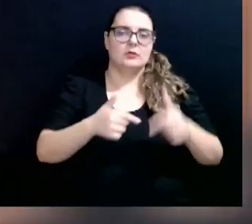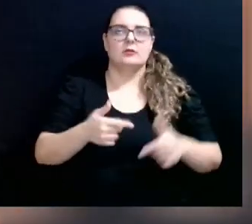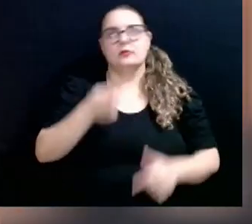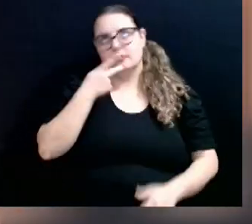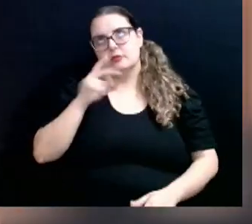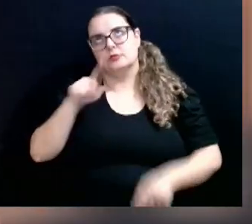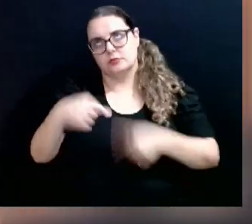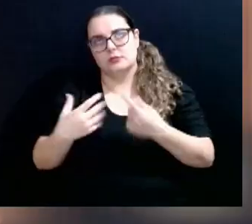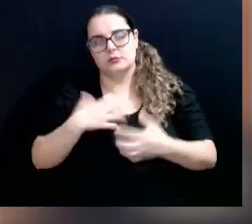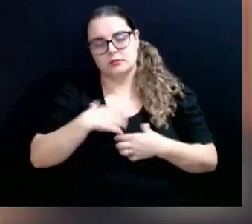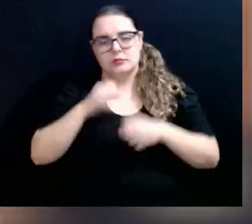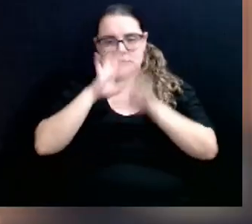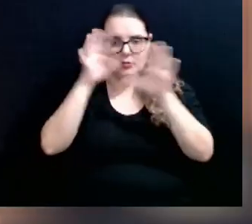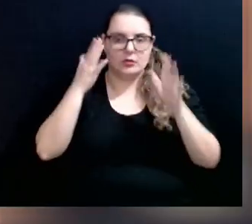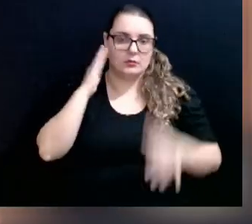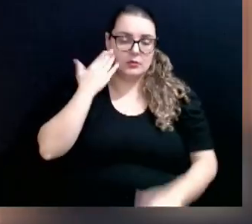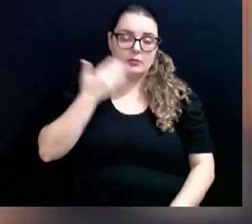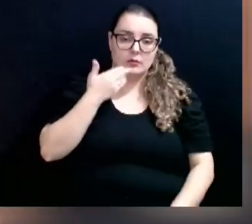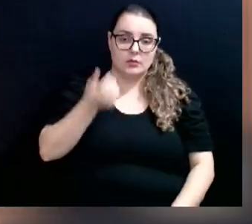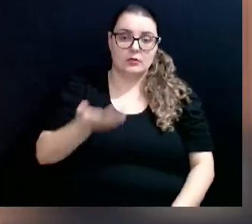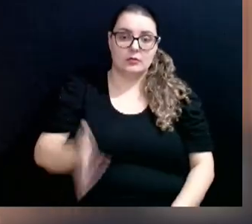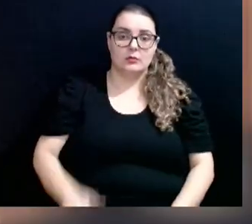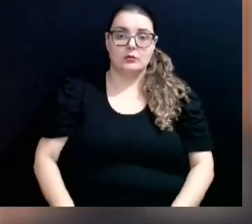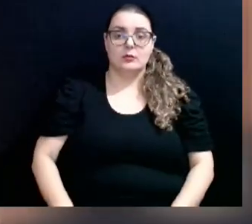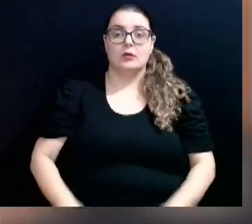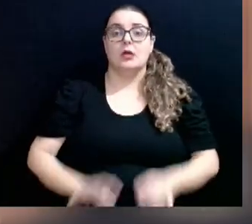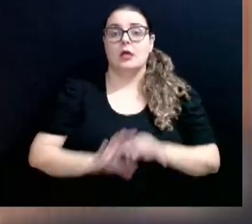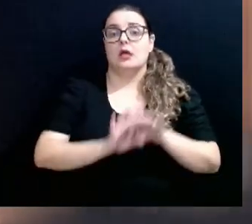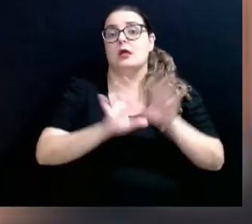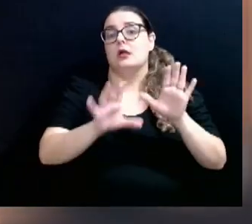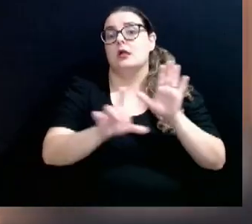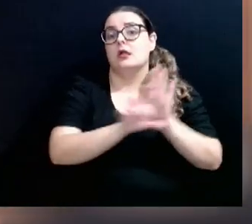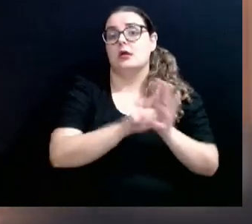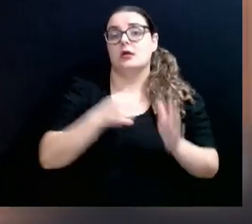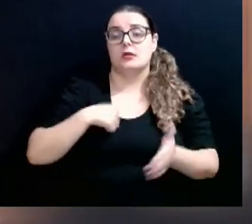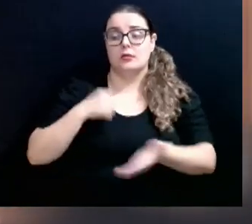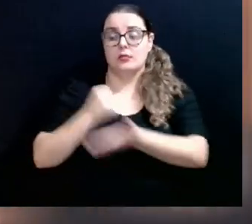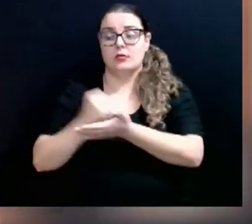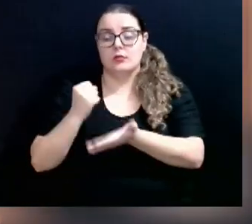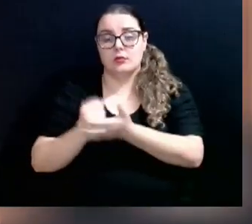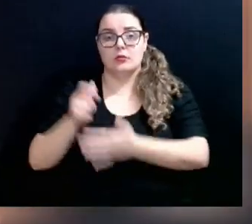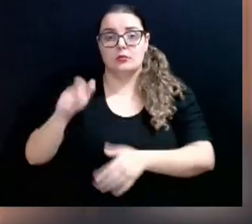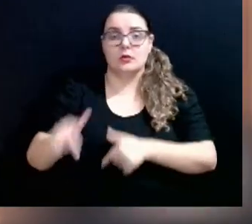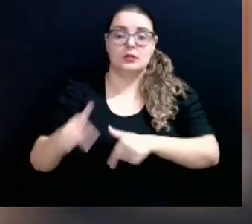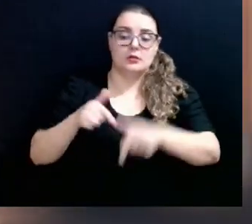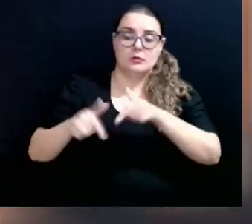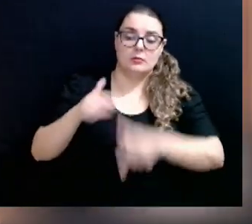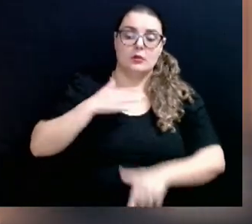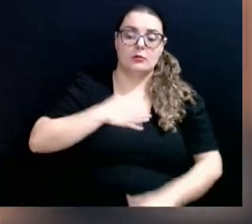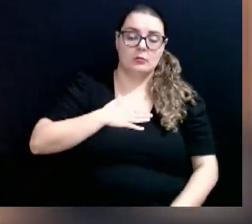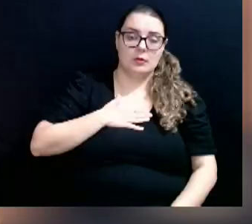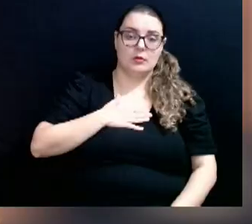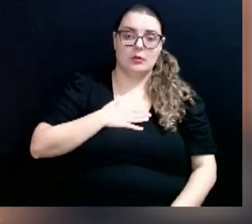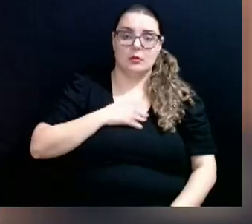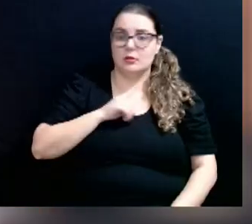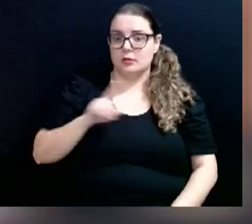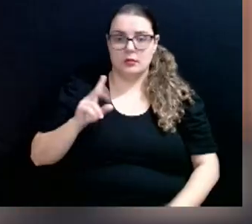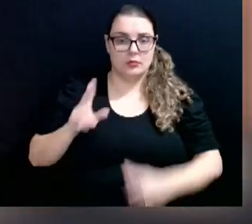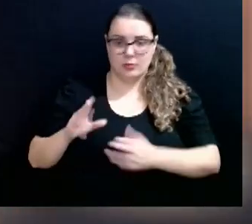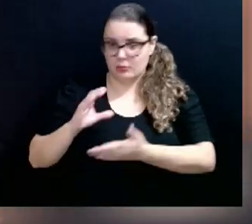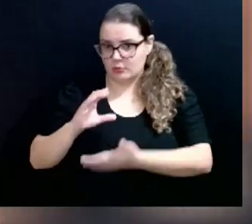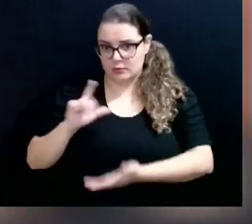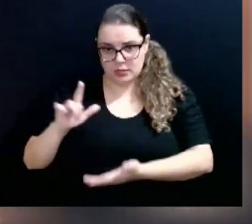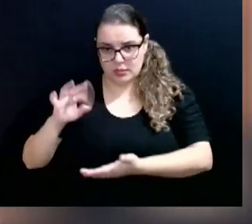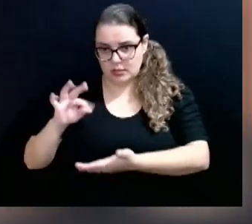se entender melhor. É lícito que eu contrate alguém para trabalhar para mim, não como CLT, como